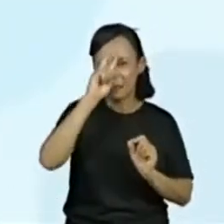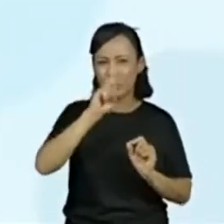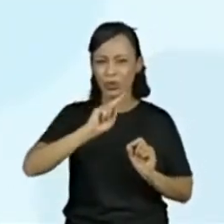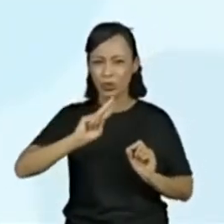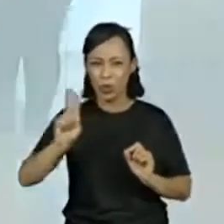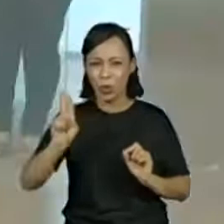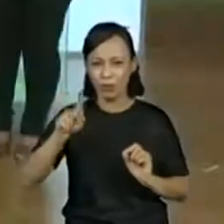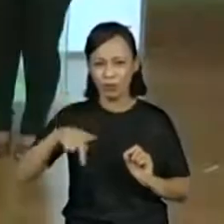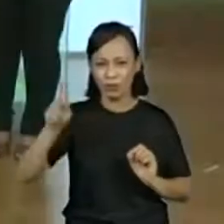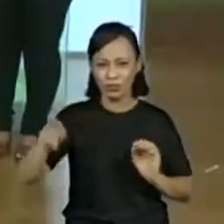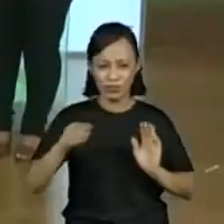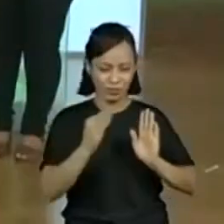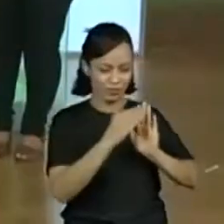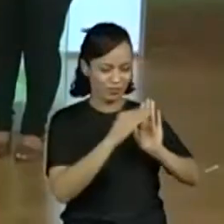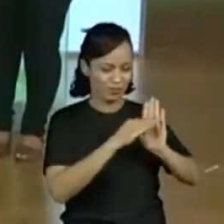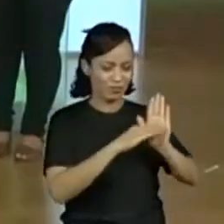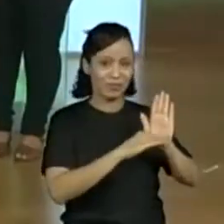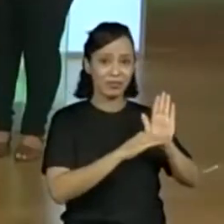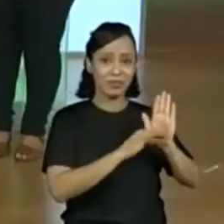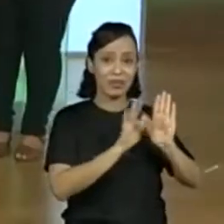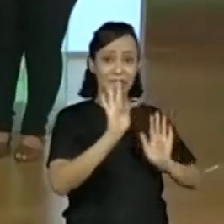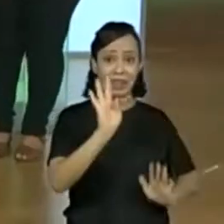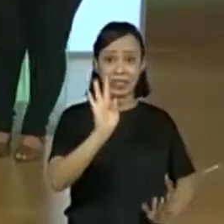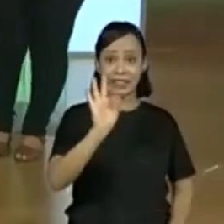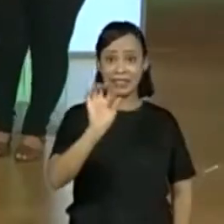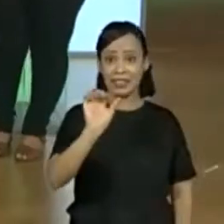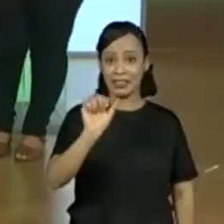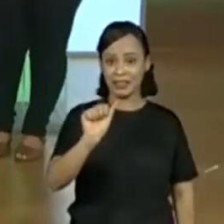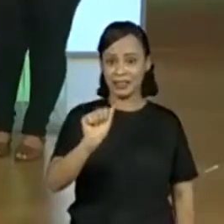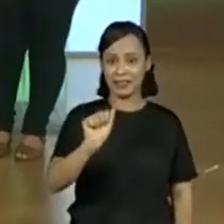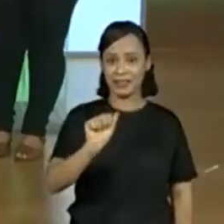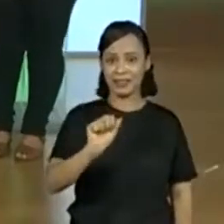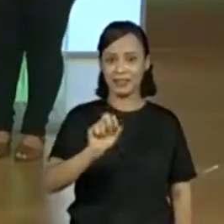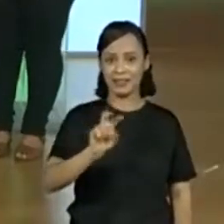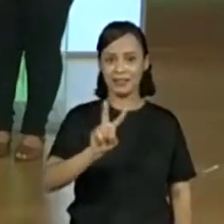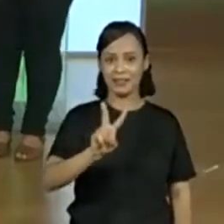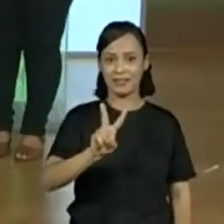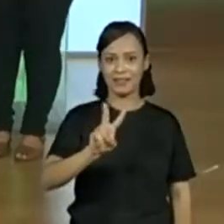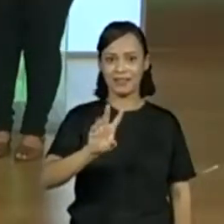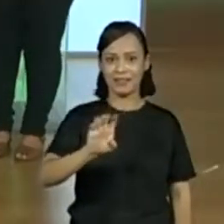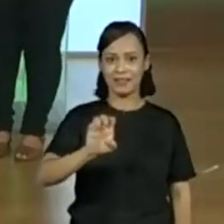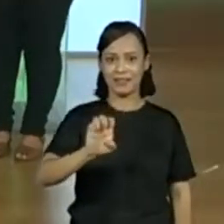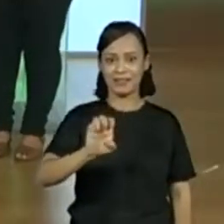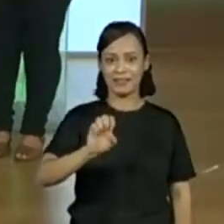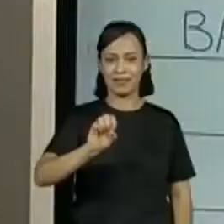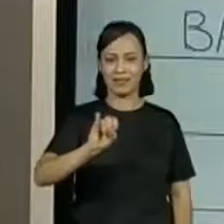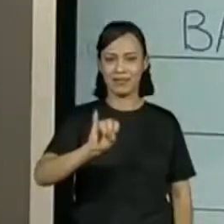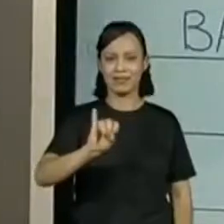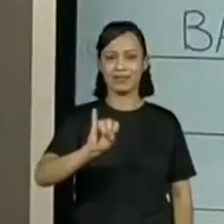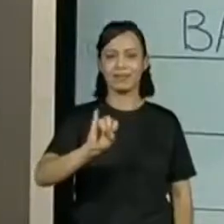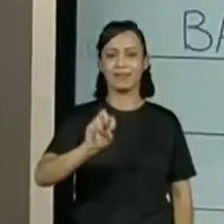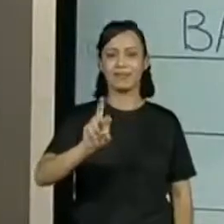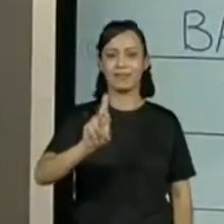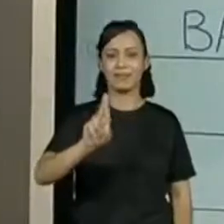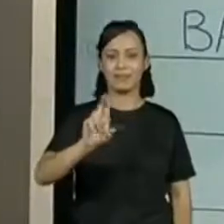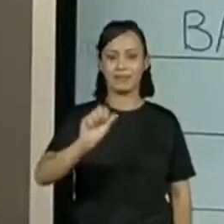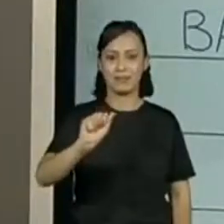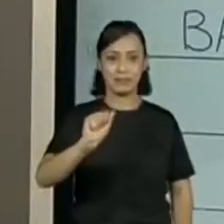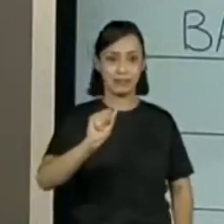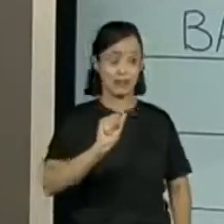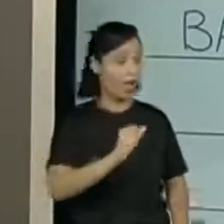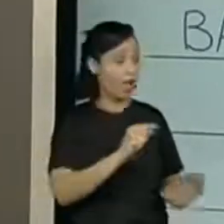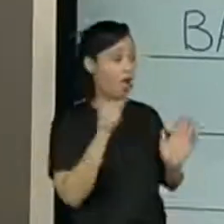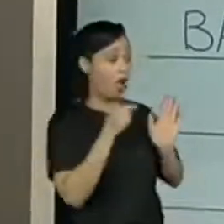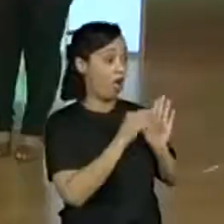Anitta Vem nome da professora reta ajudando o Barro em Itajaí em é o cada tá ver e você já sabem como